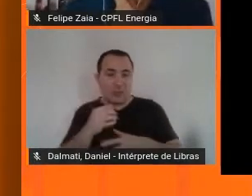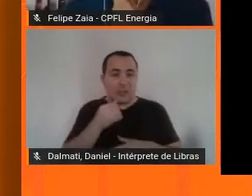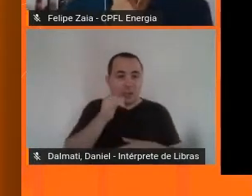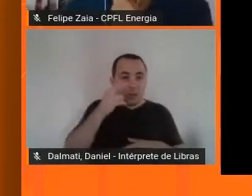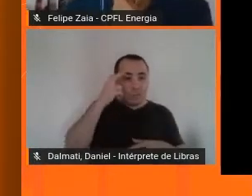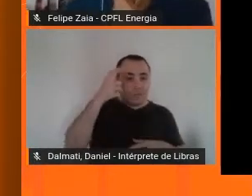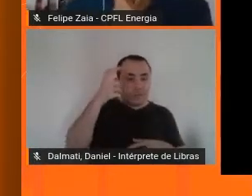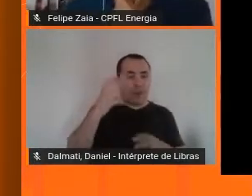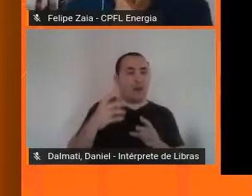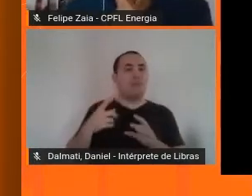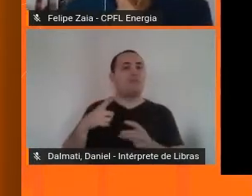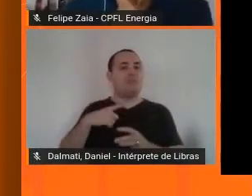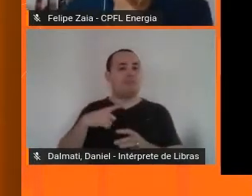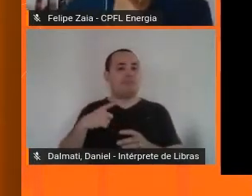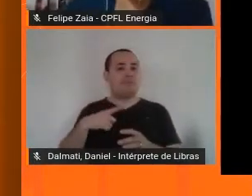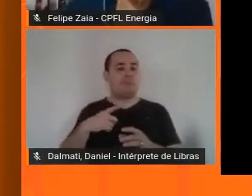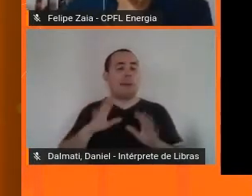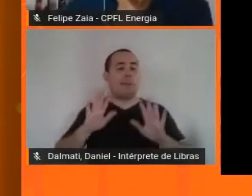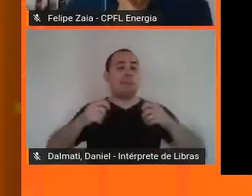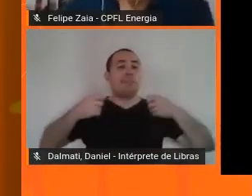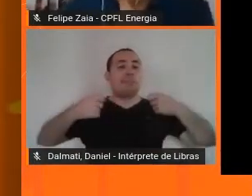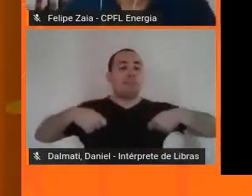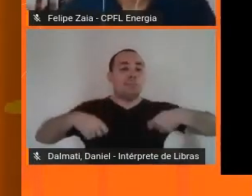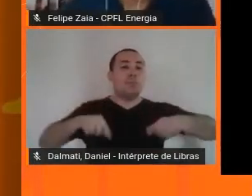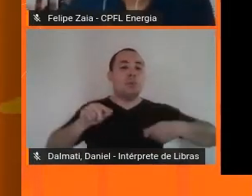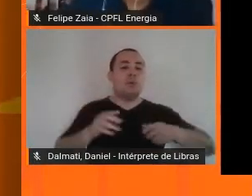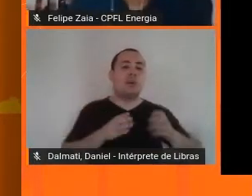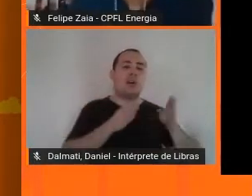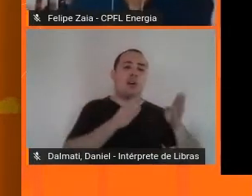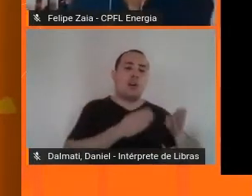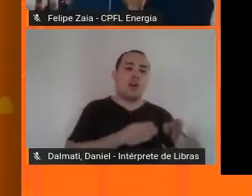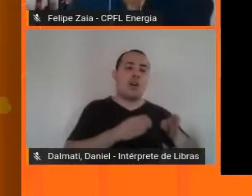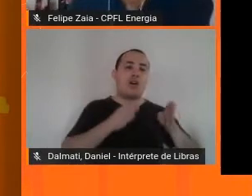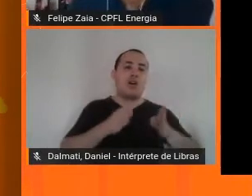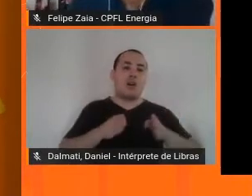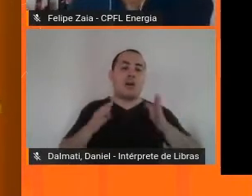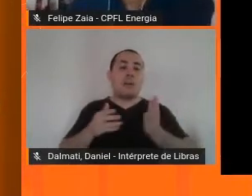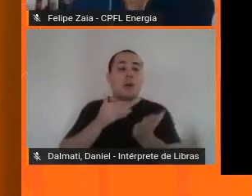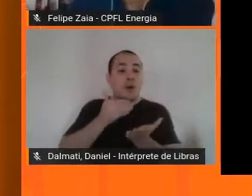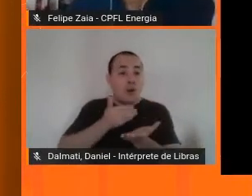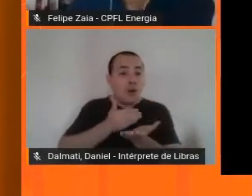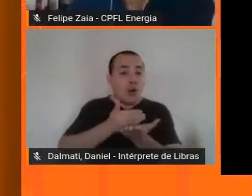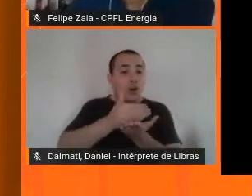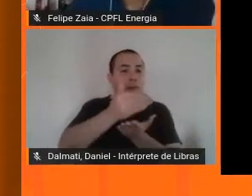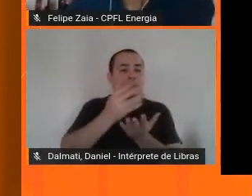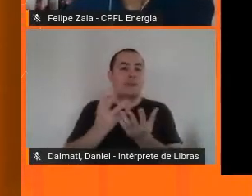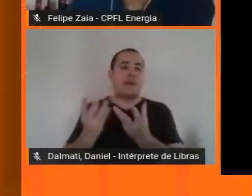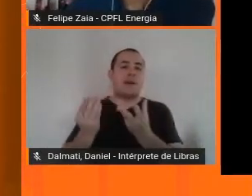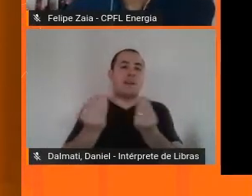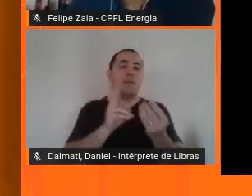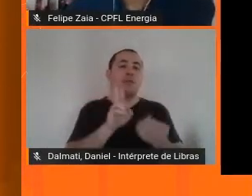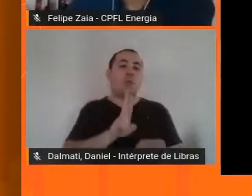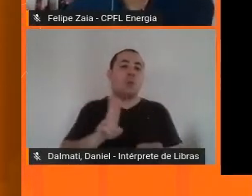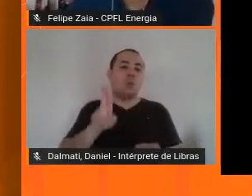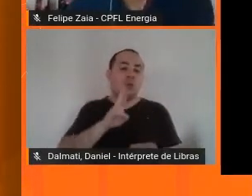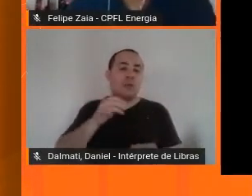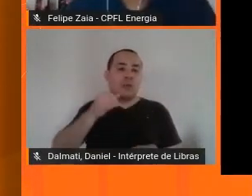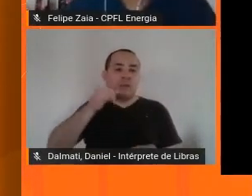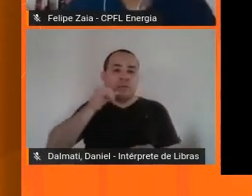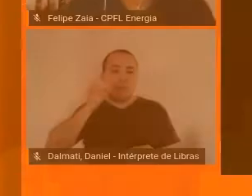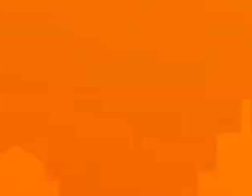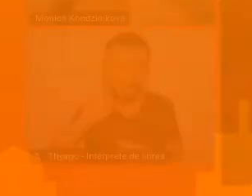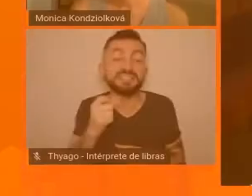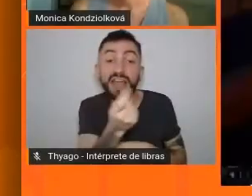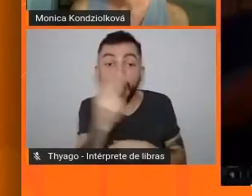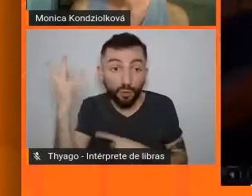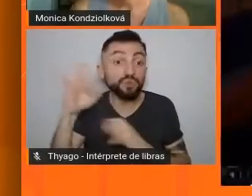de forma organizada para que essas implementações ocorram e que a gente tenha, de fato, as cidades